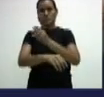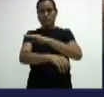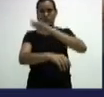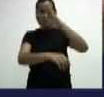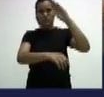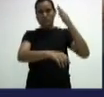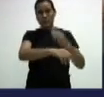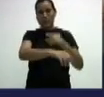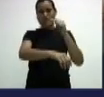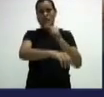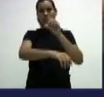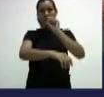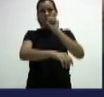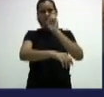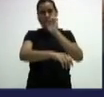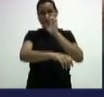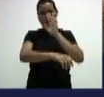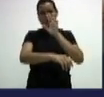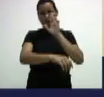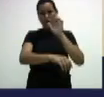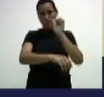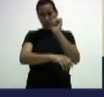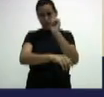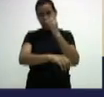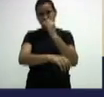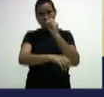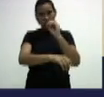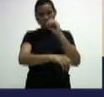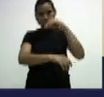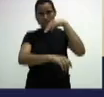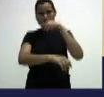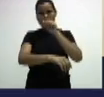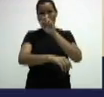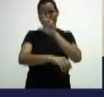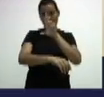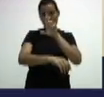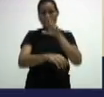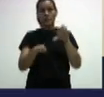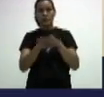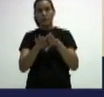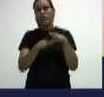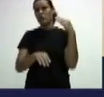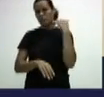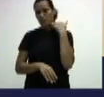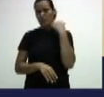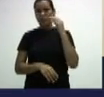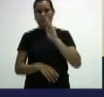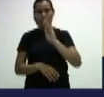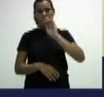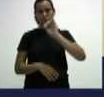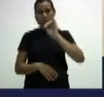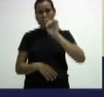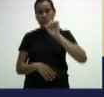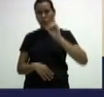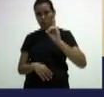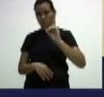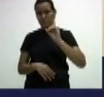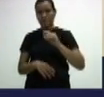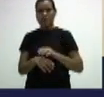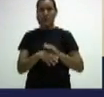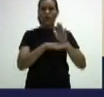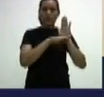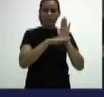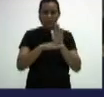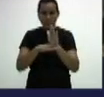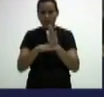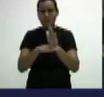BID e Voz, né? Tem, nós somos uma ONG, né, na verdade. Que BID é o Banco Interamericano de Desenvolvimento. Né? Isso, Banco Interamericano. Que ele